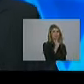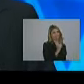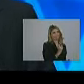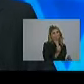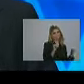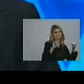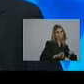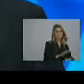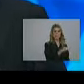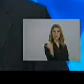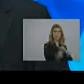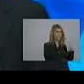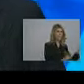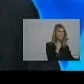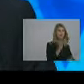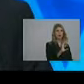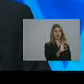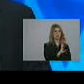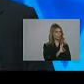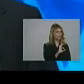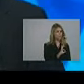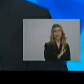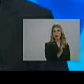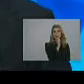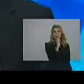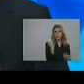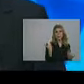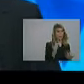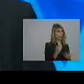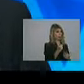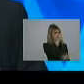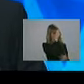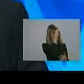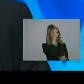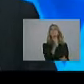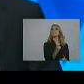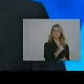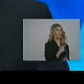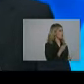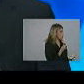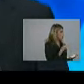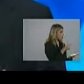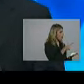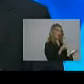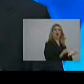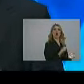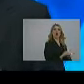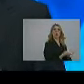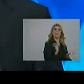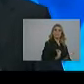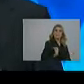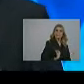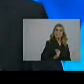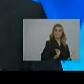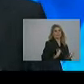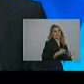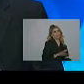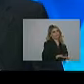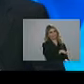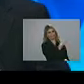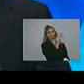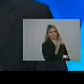são as mortes de policiais, por exemplo. Então, a Prefeitura tem essa obrigação de participar de forma